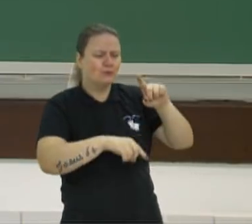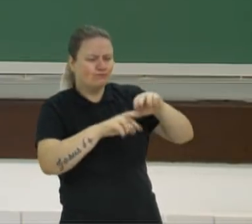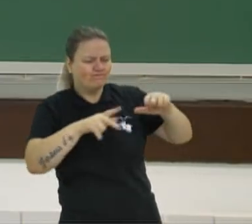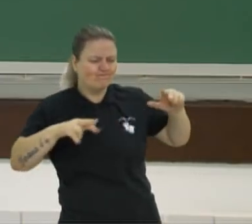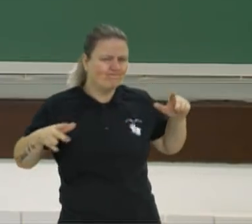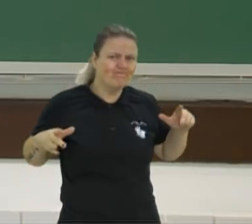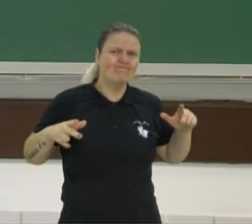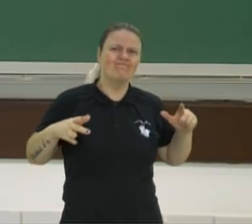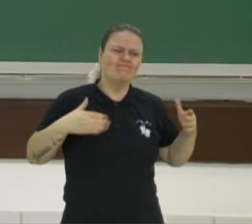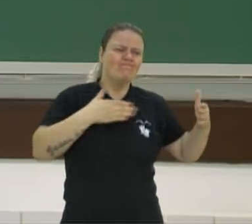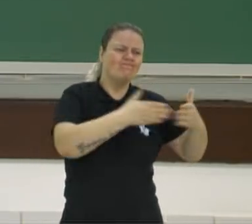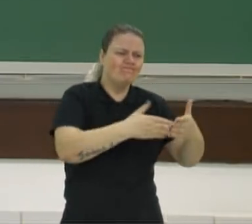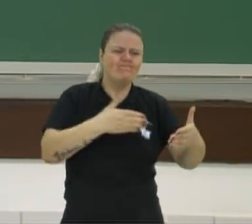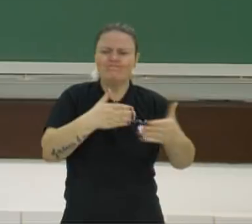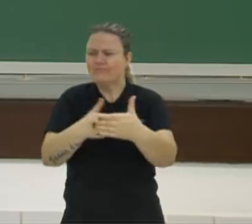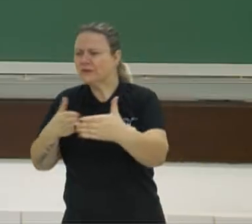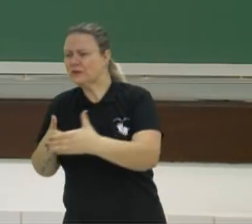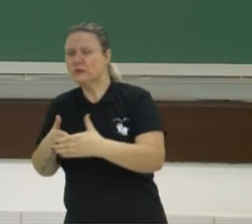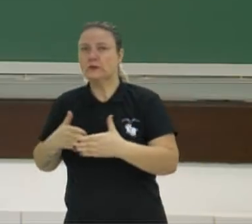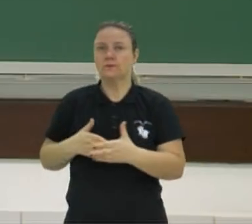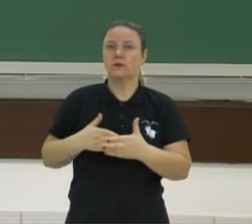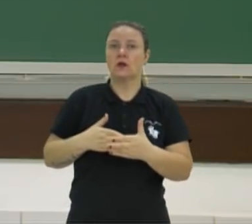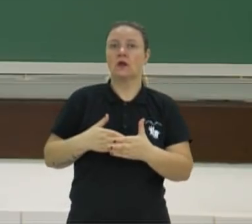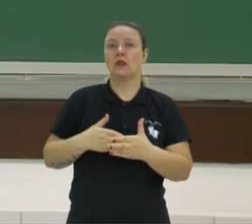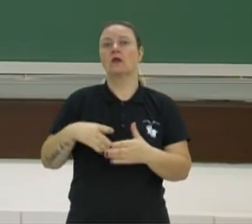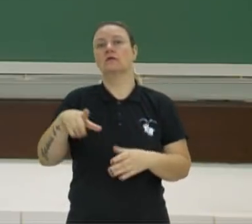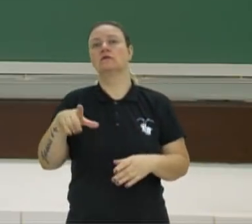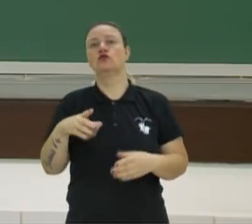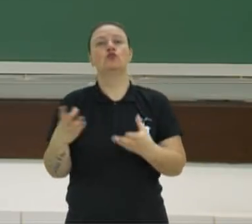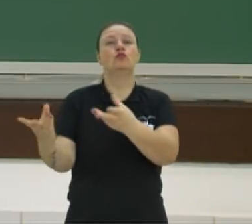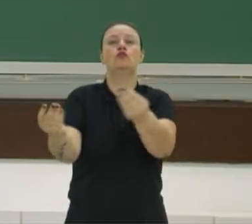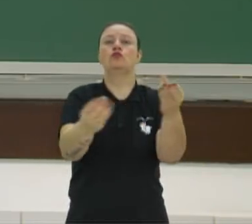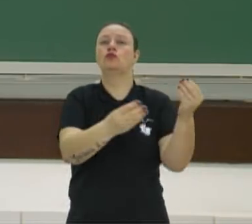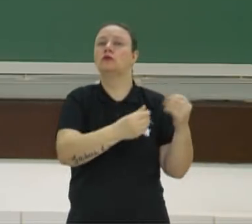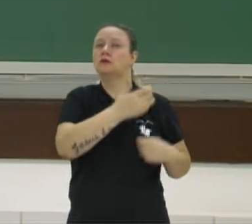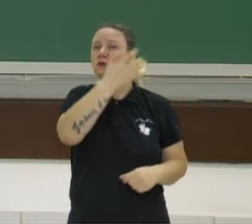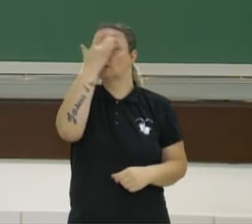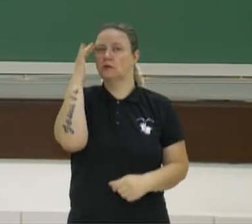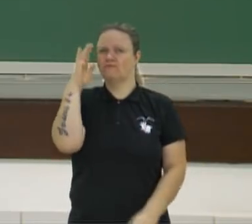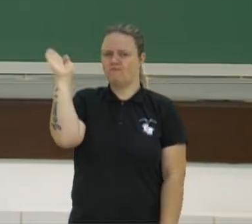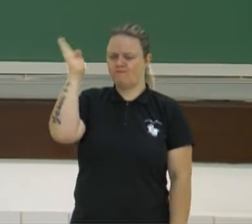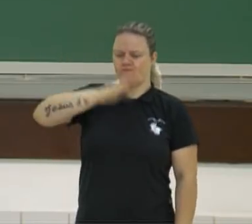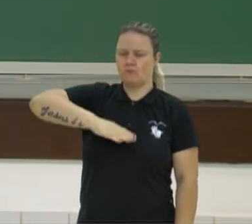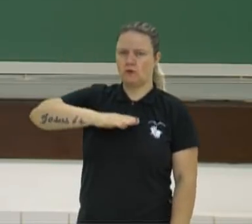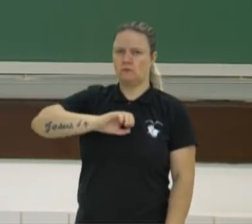produtos, e muitas pessoas com uma intenção ruim,